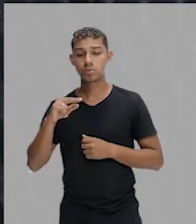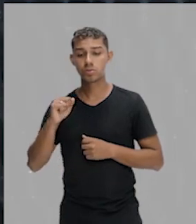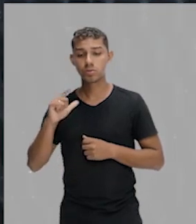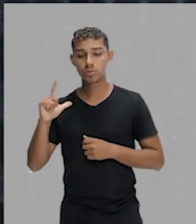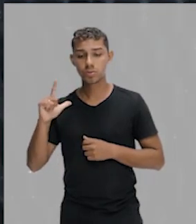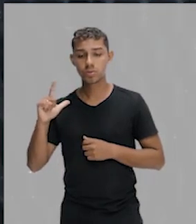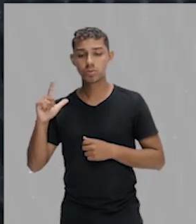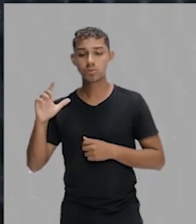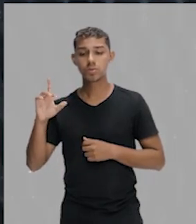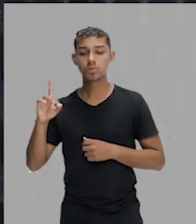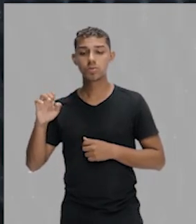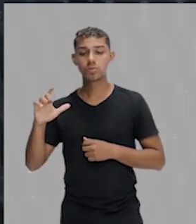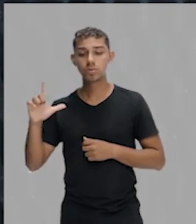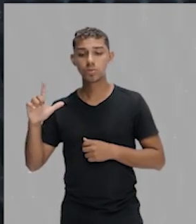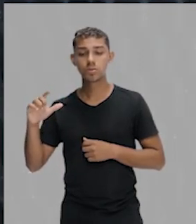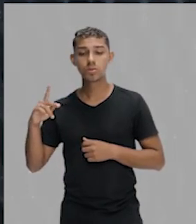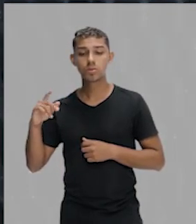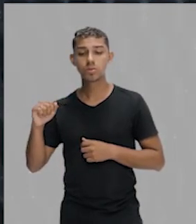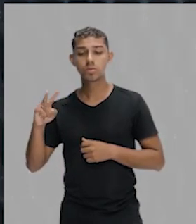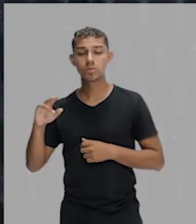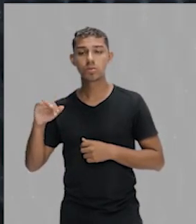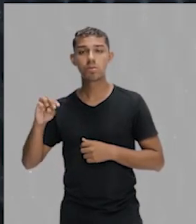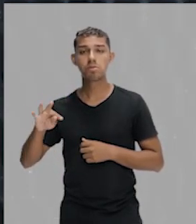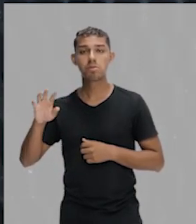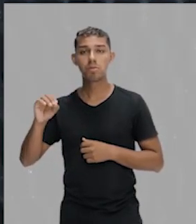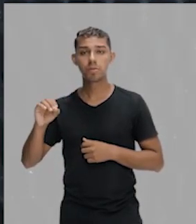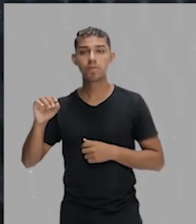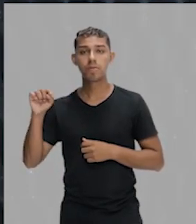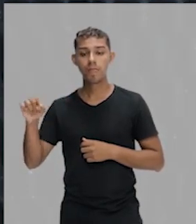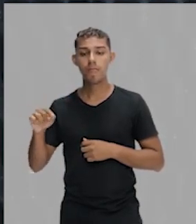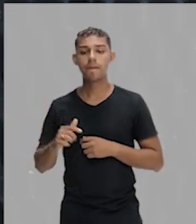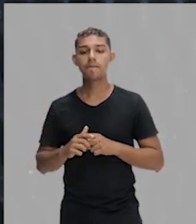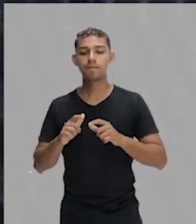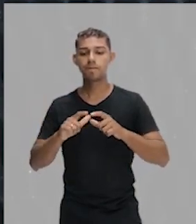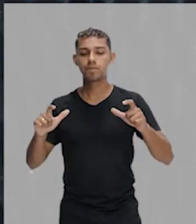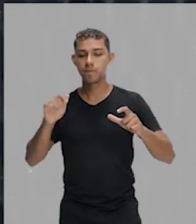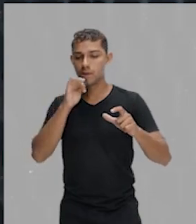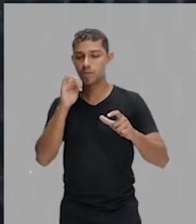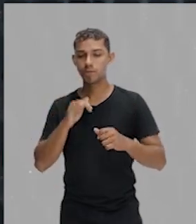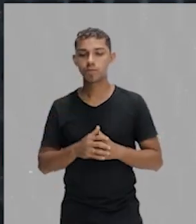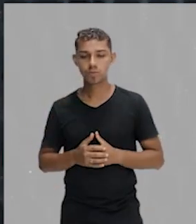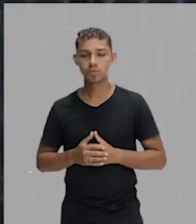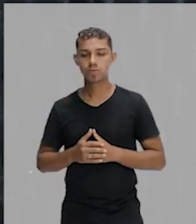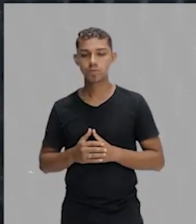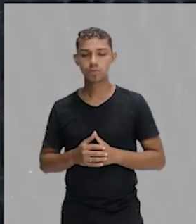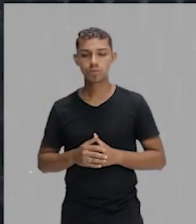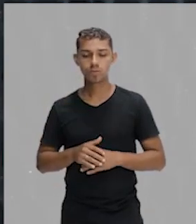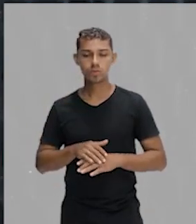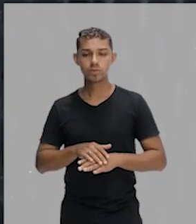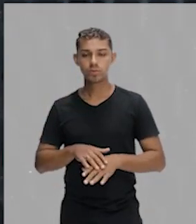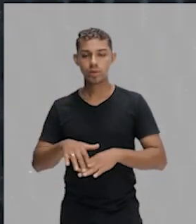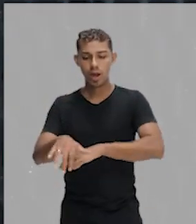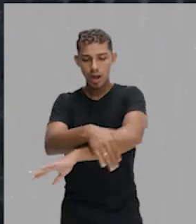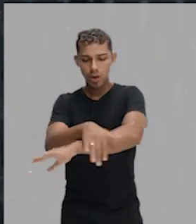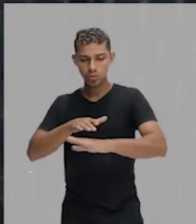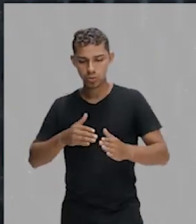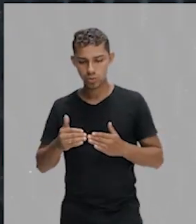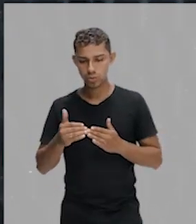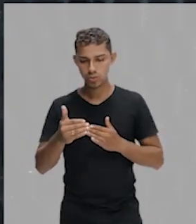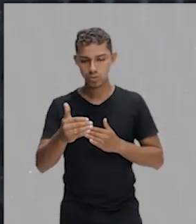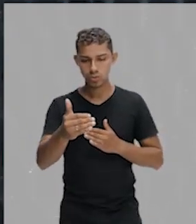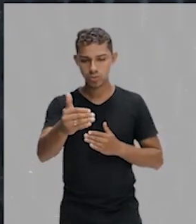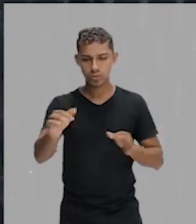puxem o L, del pavimento, final de pavimento, para indicar que terminou